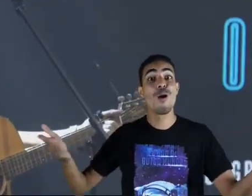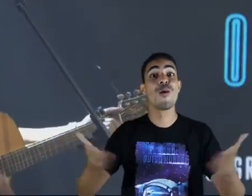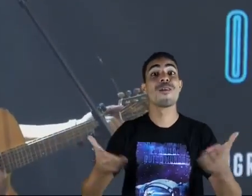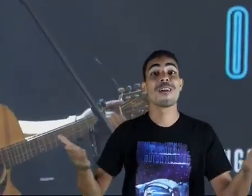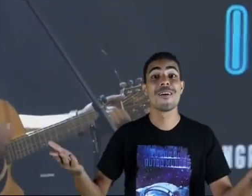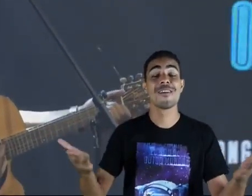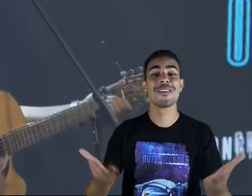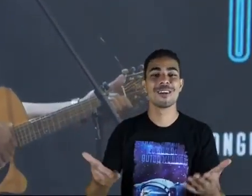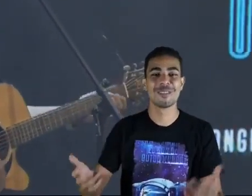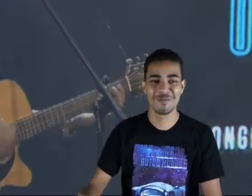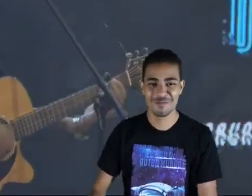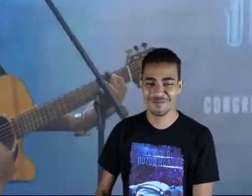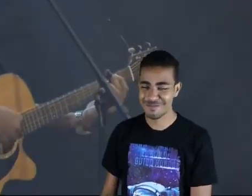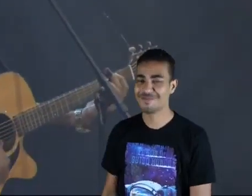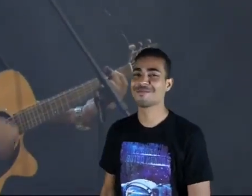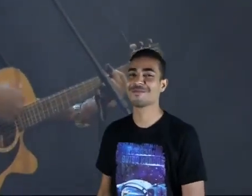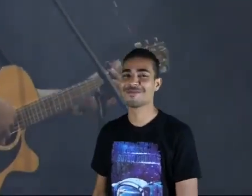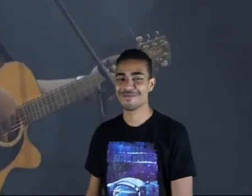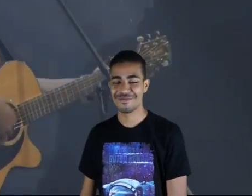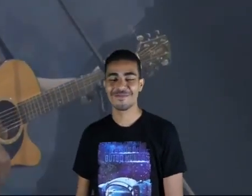Chegou a hora.